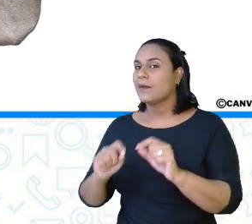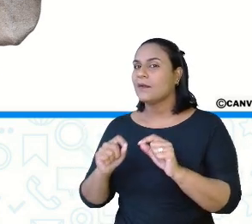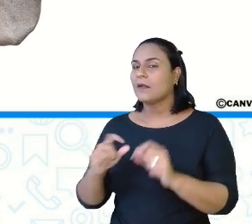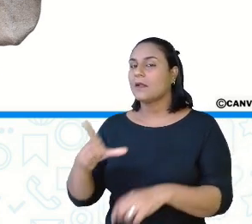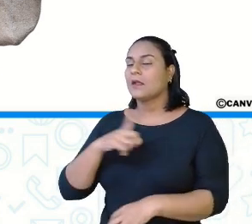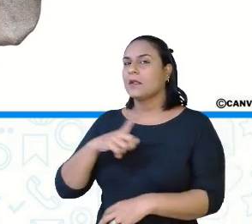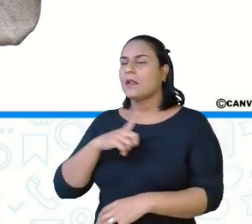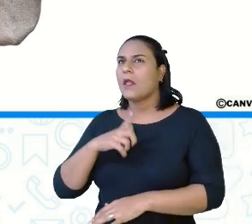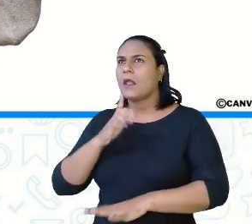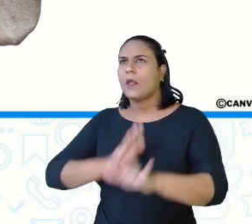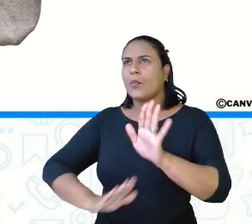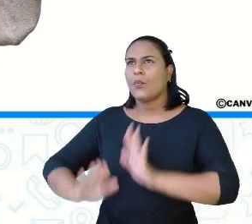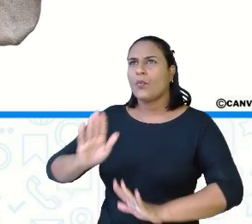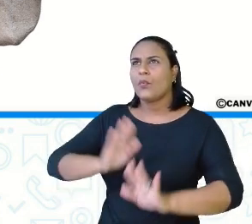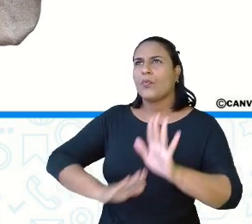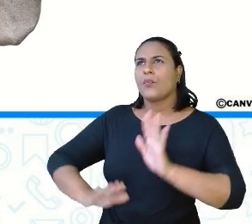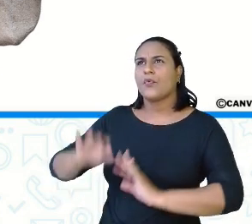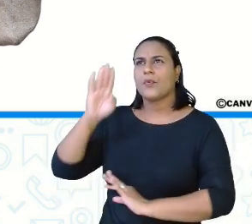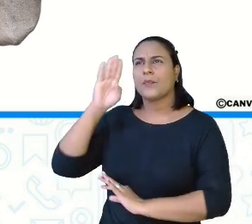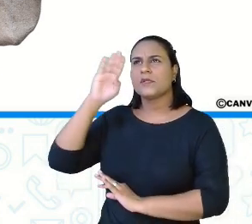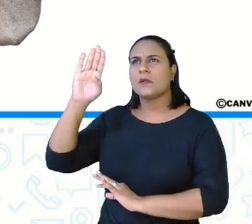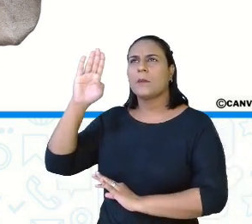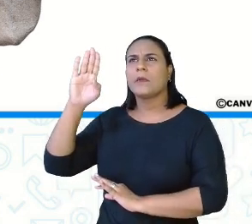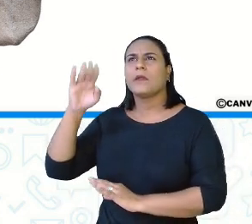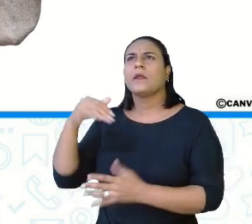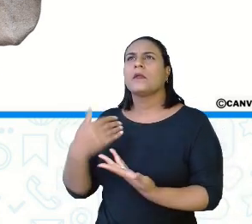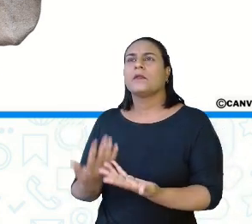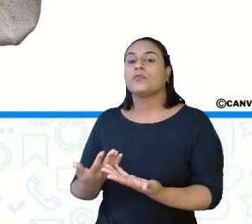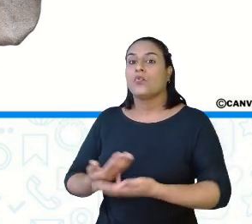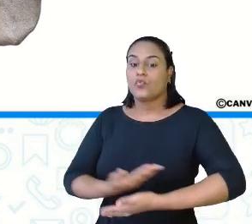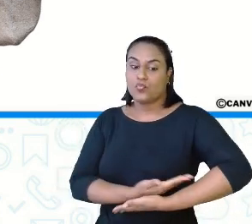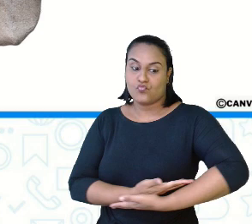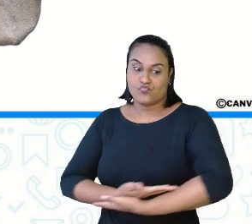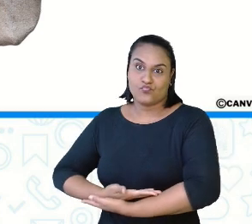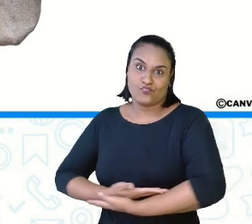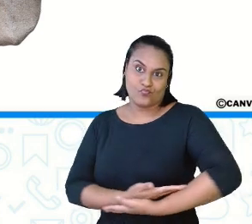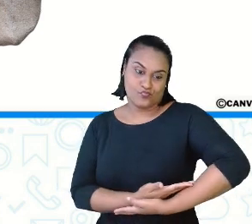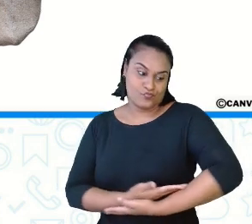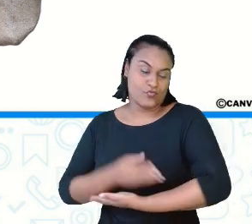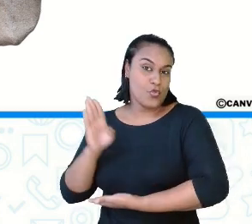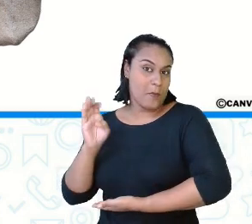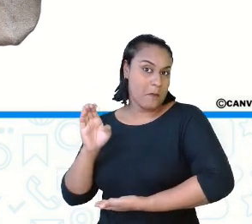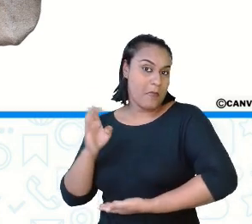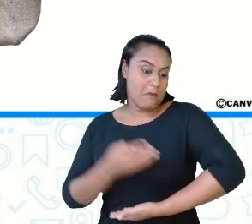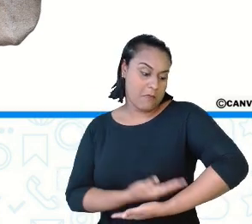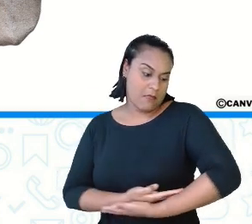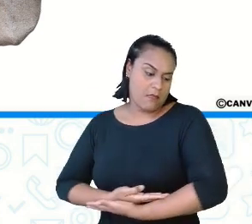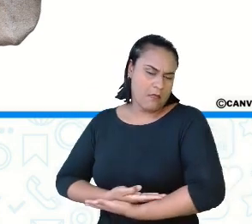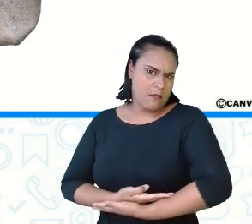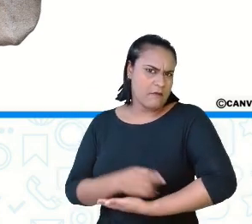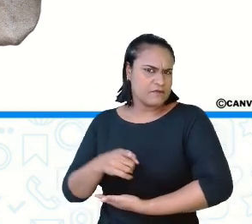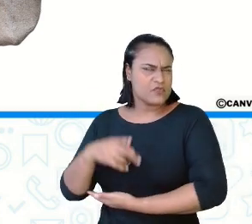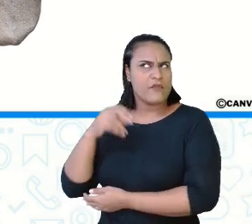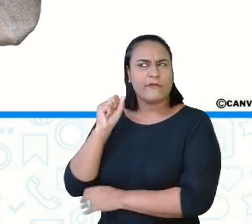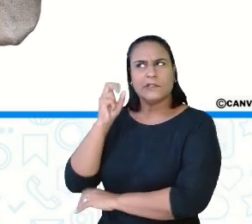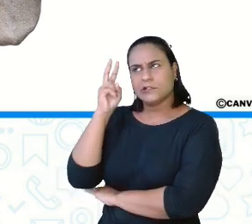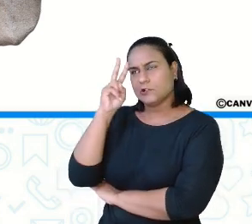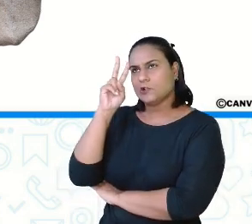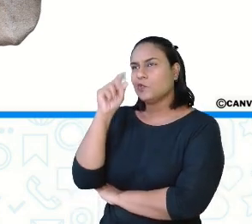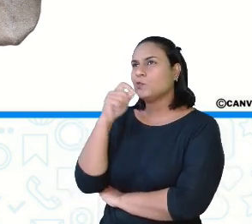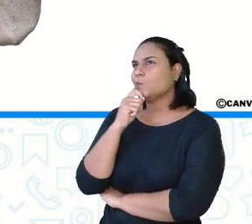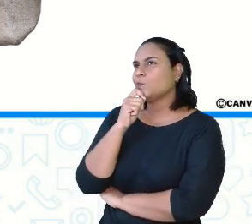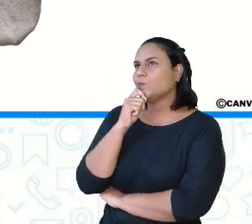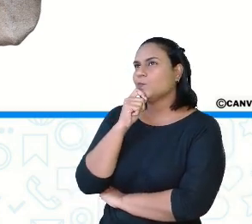ter muito cuidado, principalmente quando nós falamos dos bebês, das crianças. Vocês já ouviram aquela história